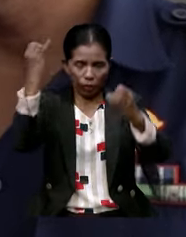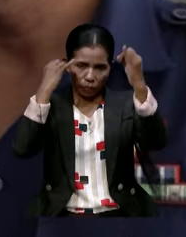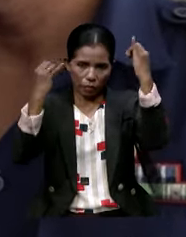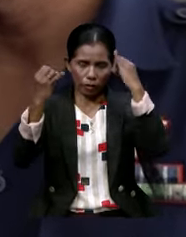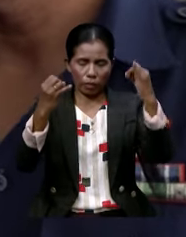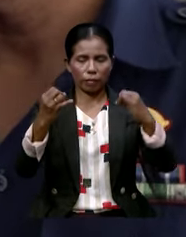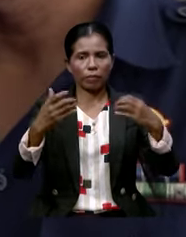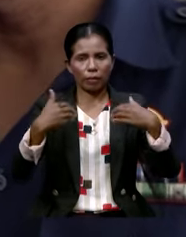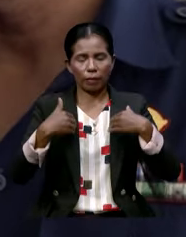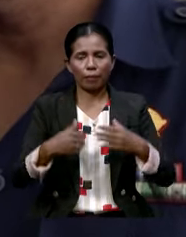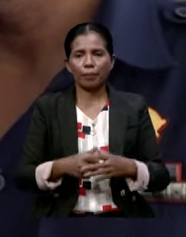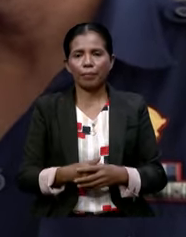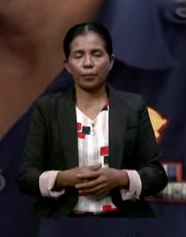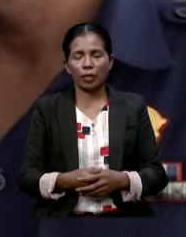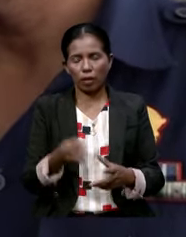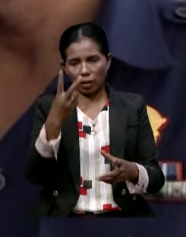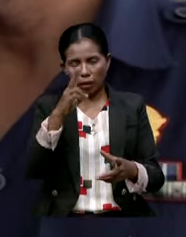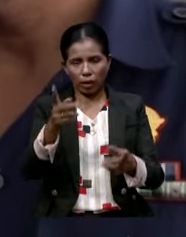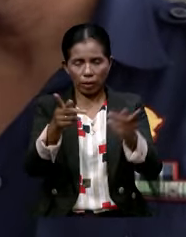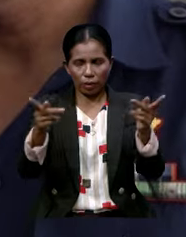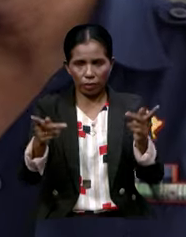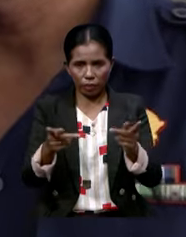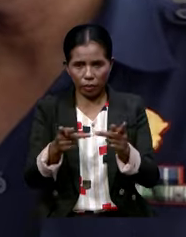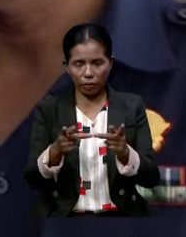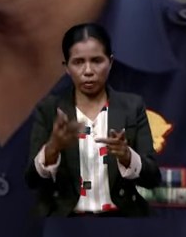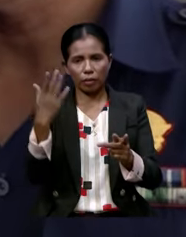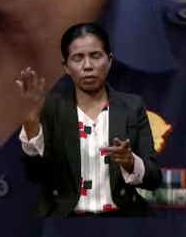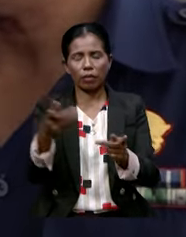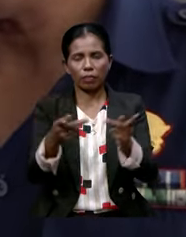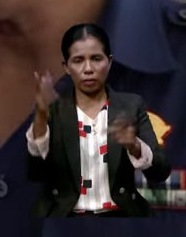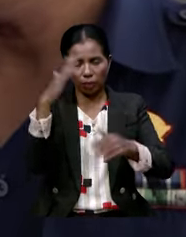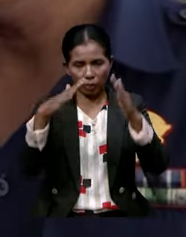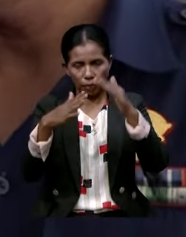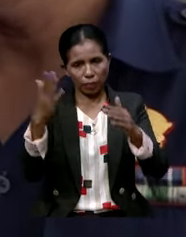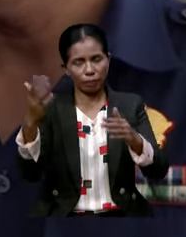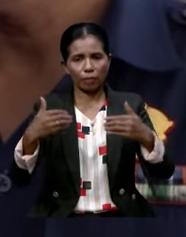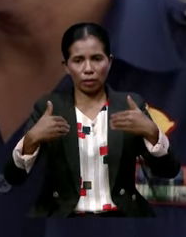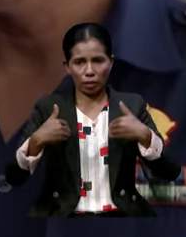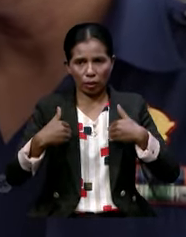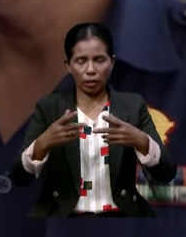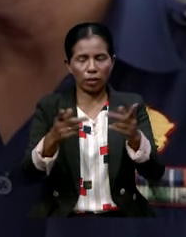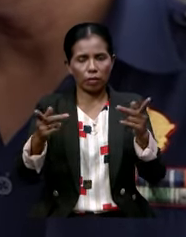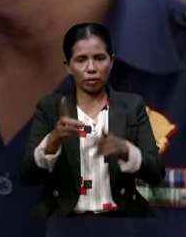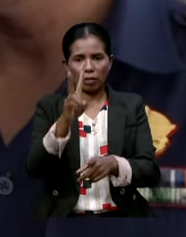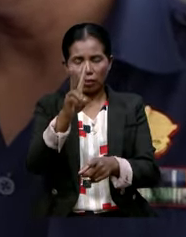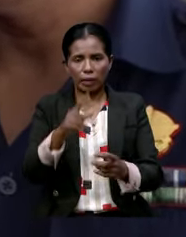que ia. Pois nem tumba o terreno, e a gente faz um acontecimento nele, e a faz na rua,